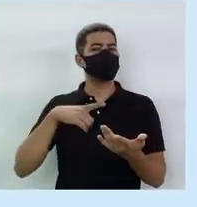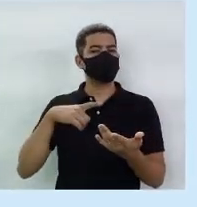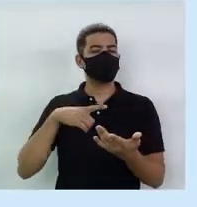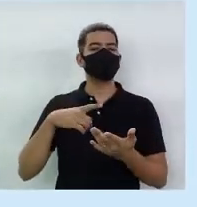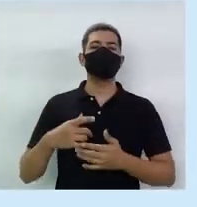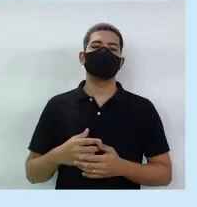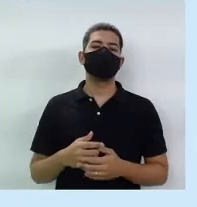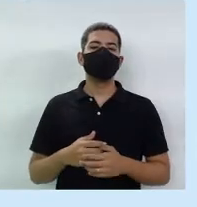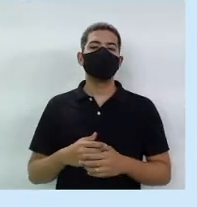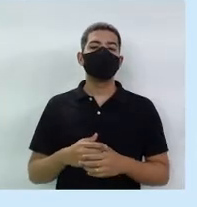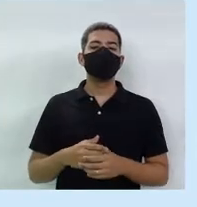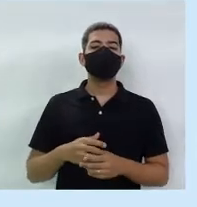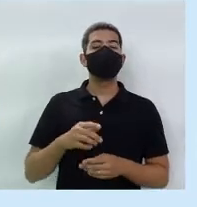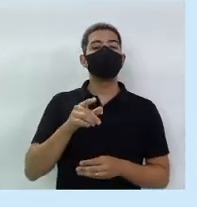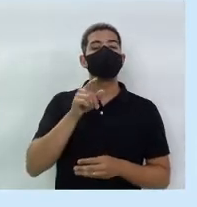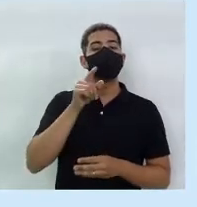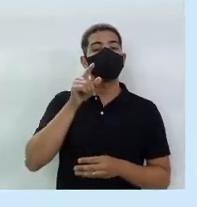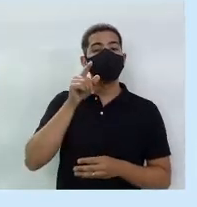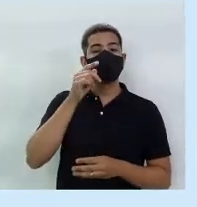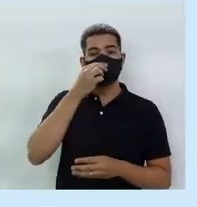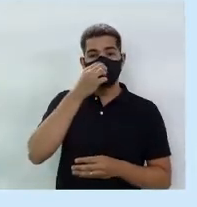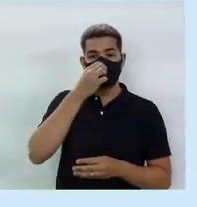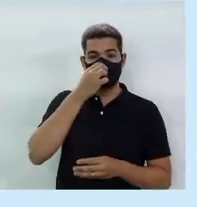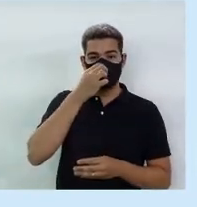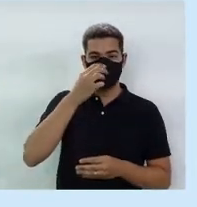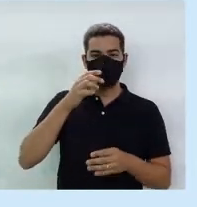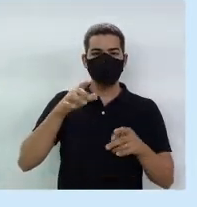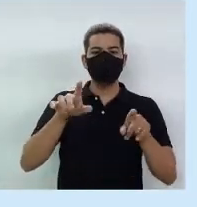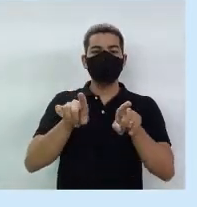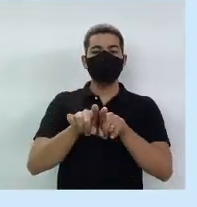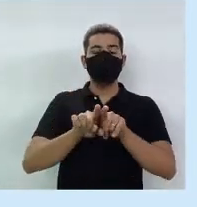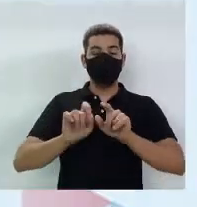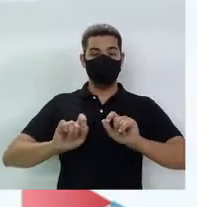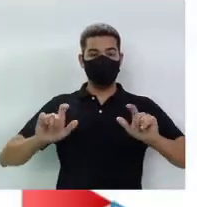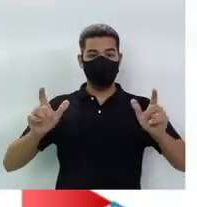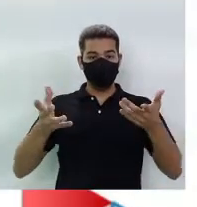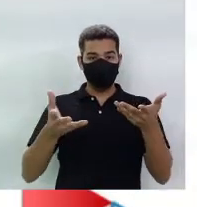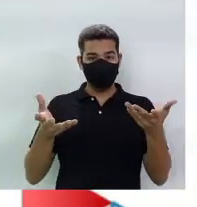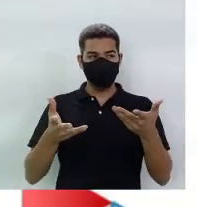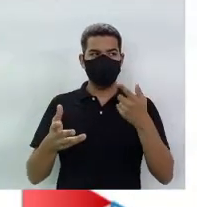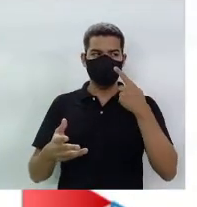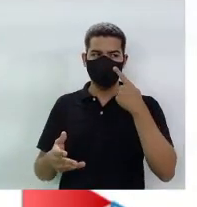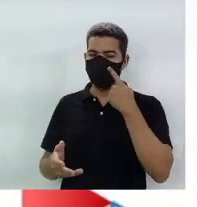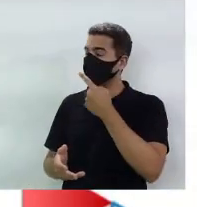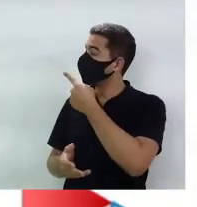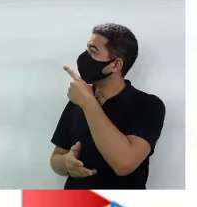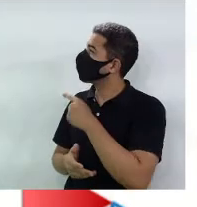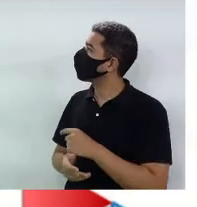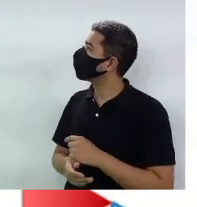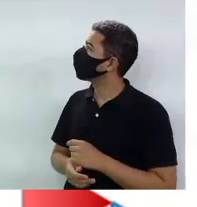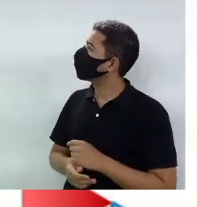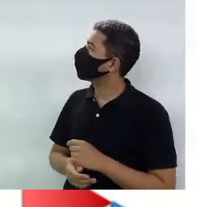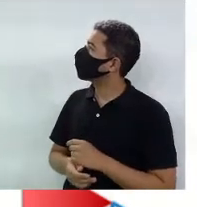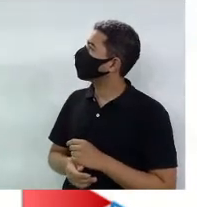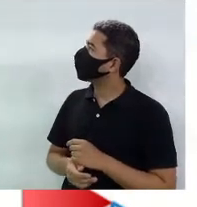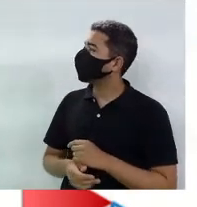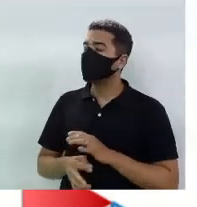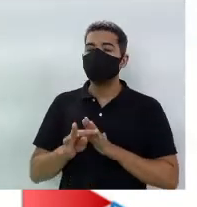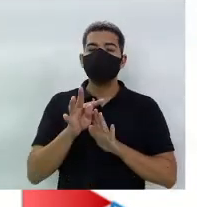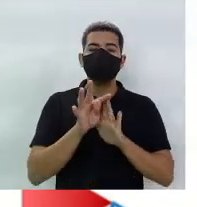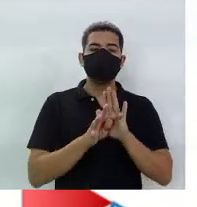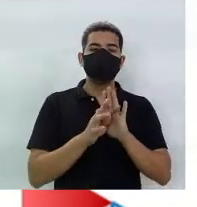verbal. Gravar bem isso. E vamos adiante. Na tela, trago para vocês o que isso é um